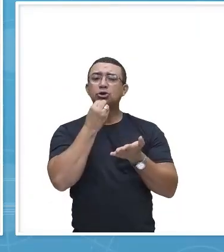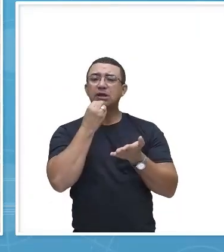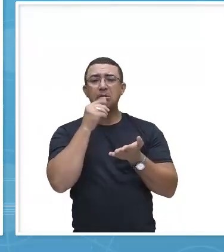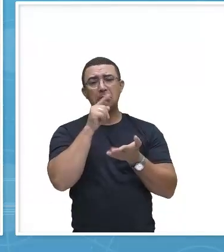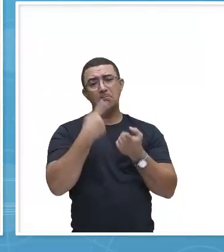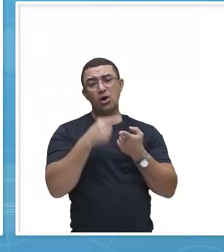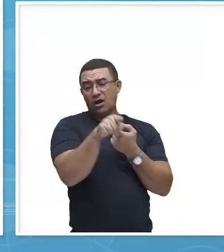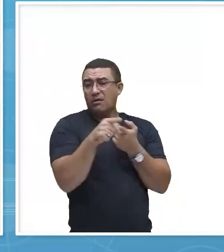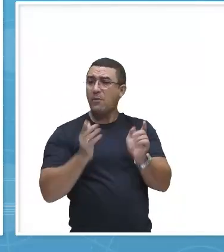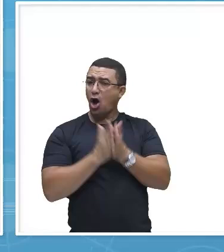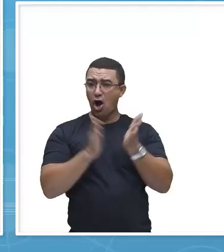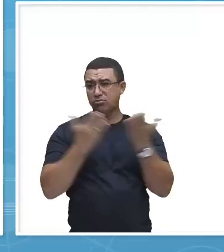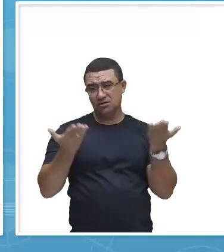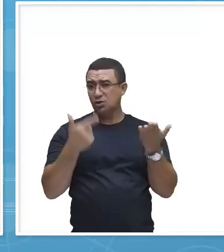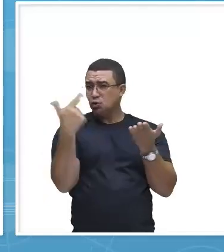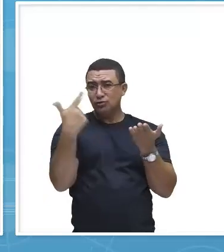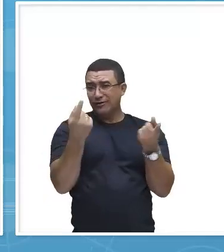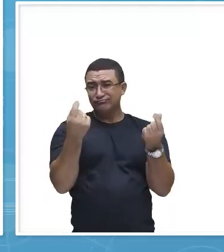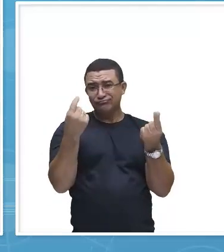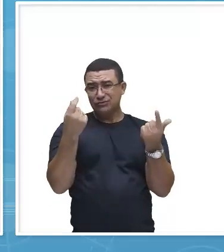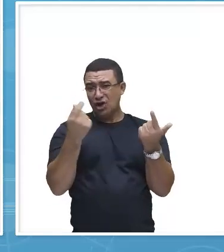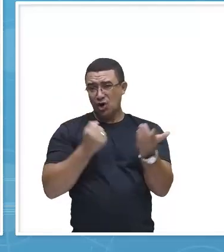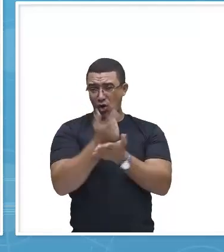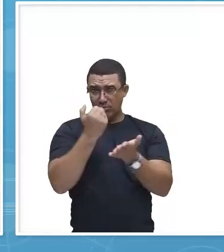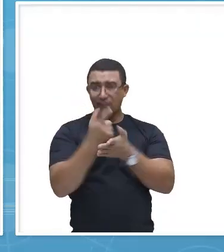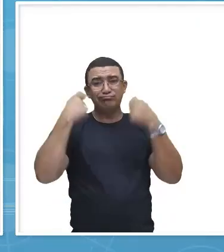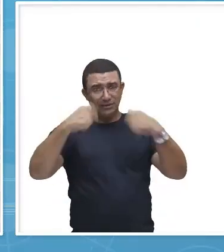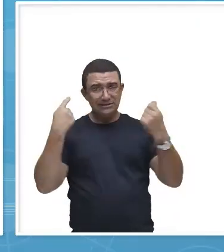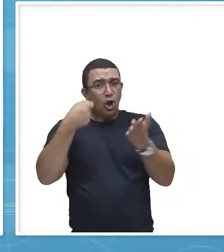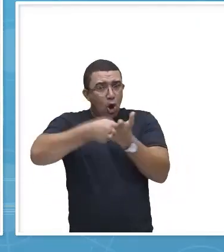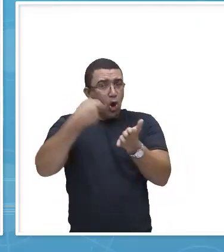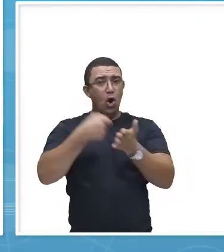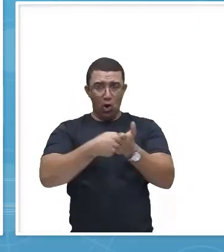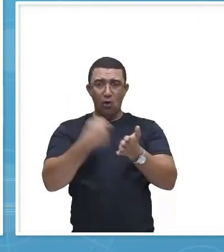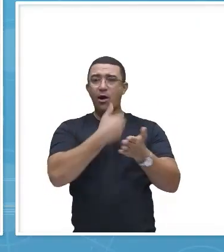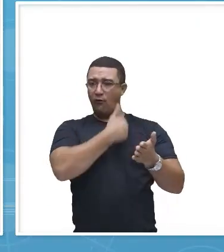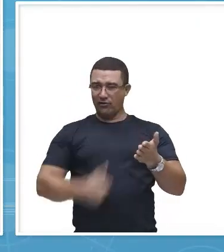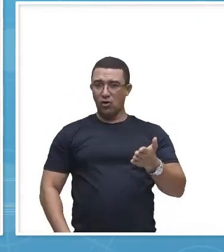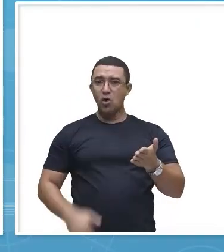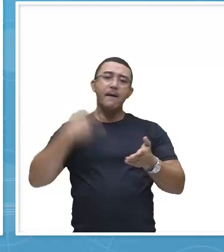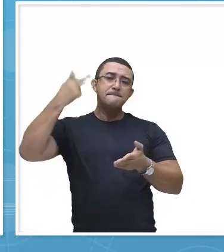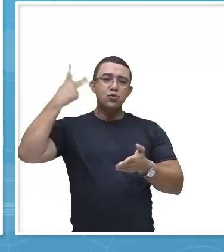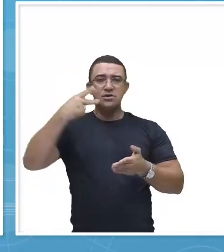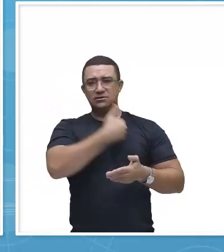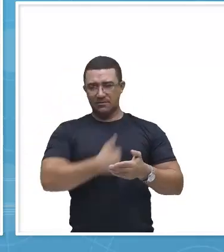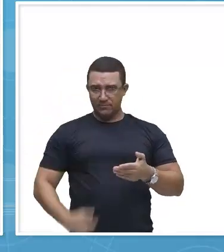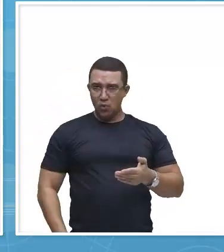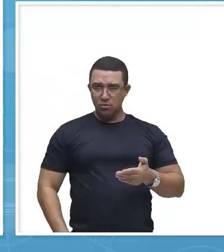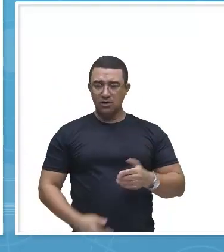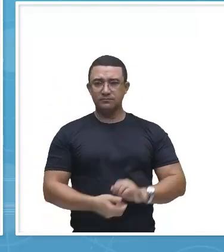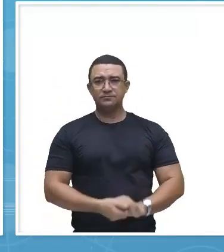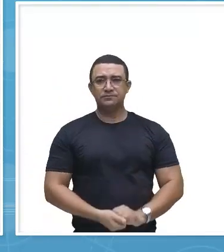se mobilizar, para que as pessoas possam cobrar dos governantes políticas públicas na área de moradia. Tá bom? Então agora